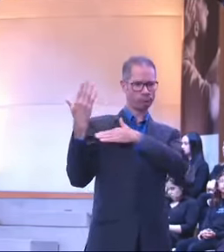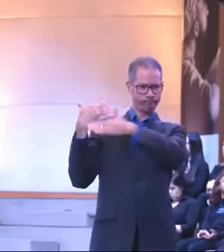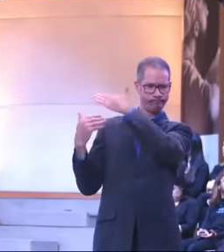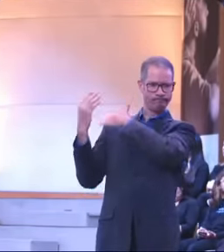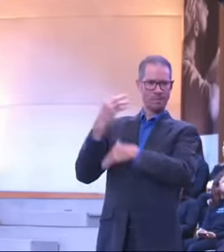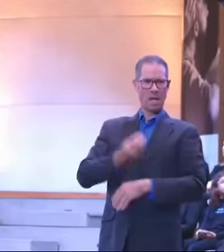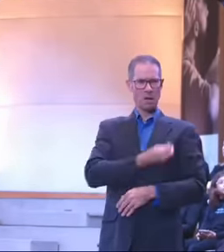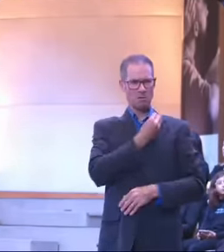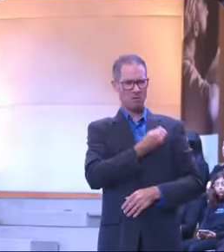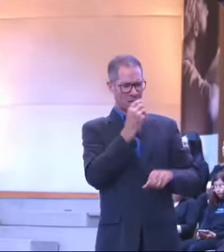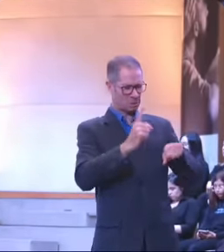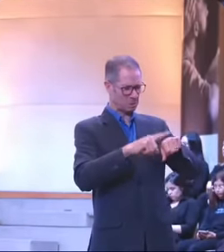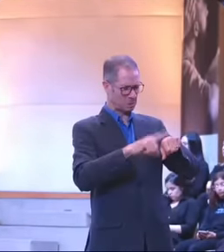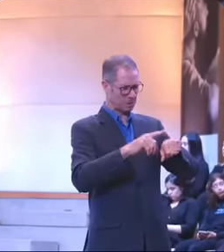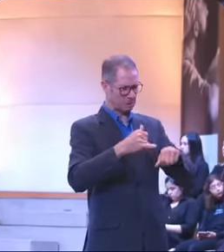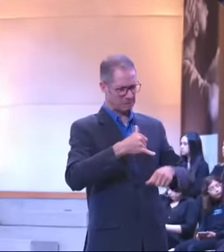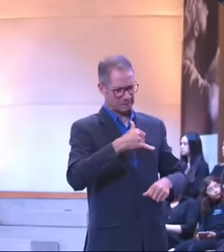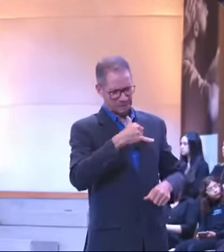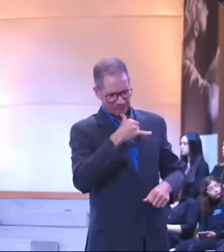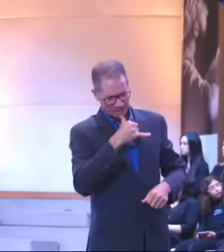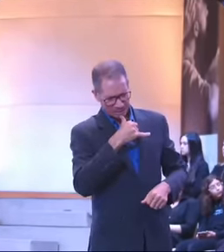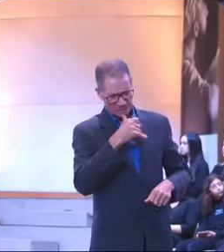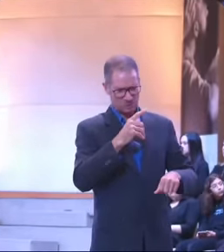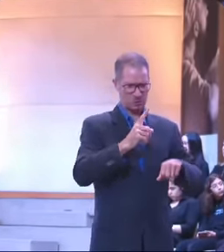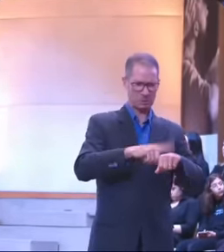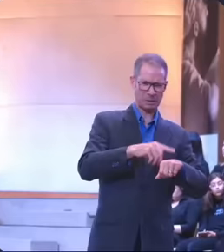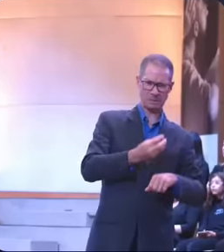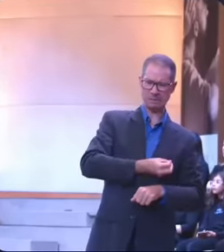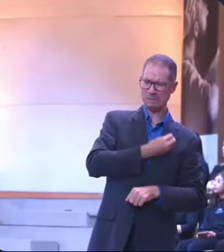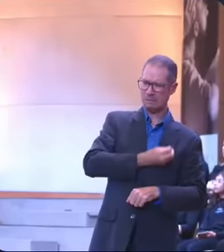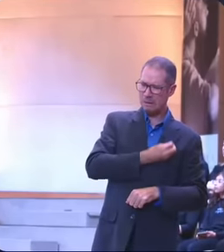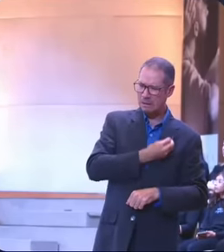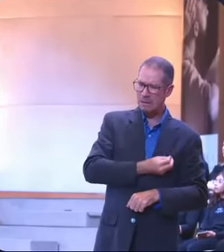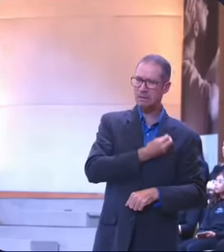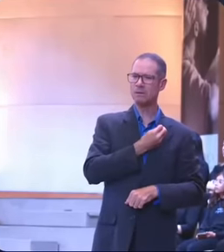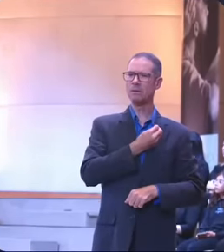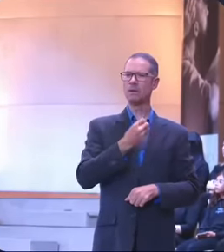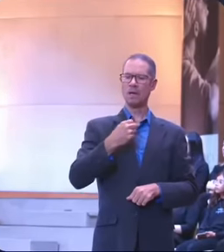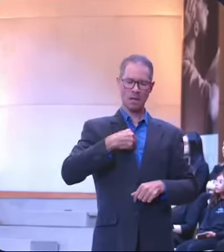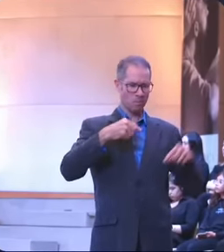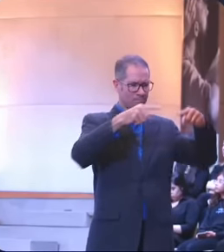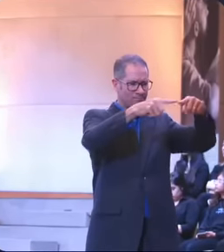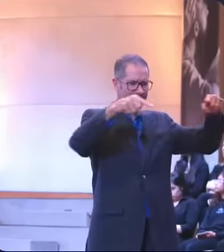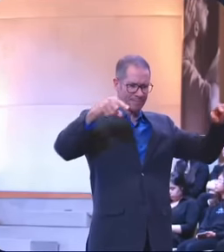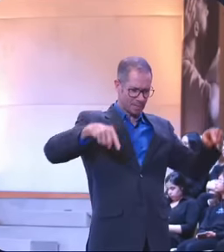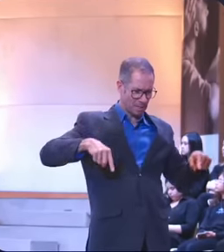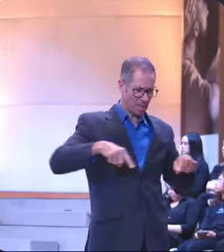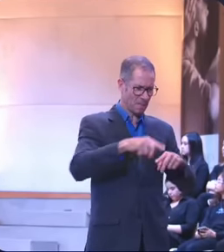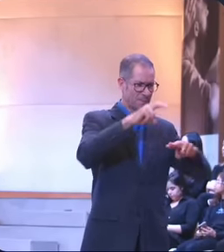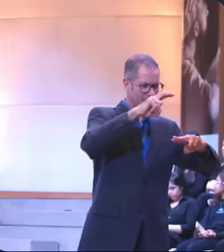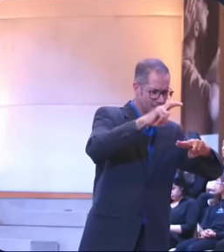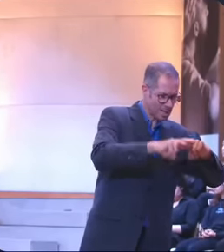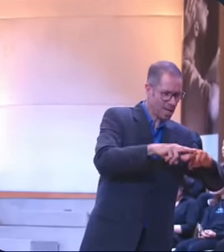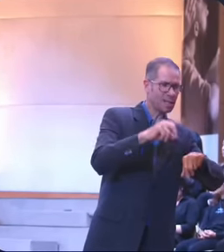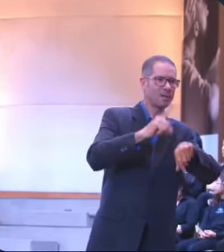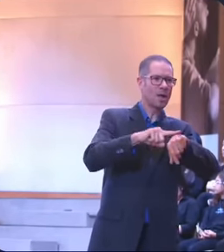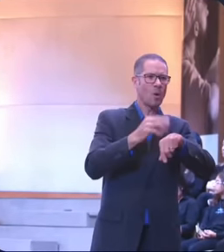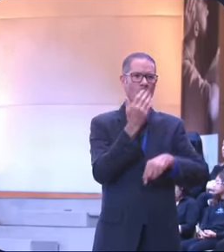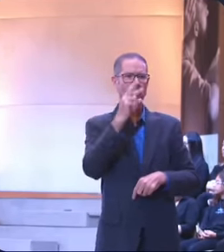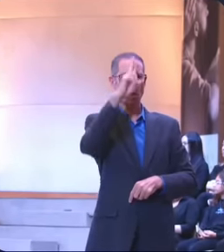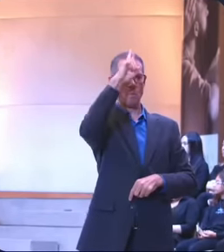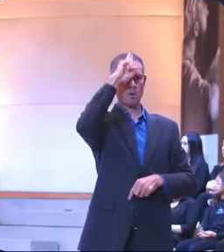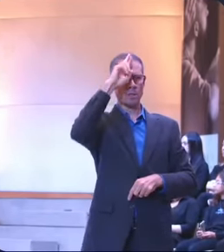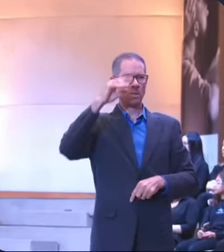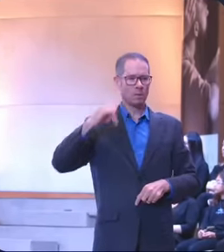estava vivendo um tempo muito triste, muito triste. E eu estava na minha sala, na hora do almoço, e tocou